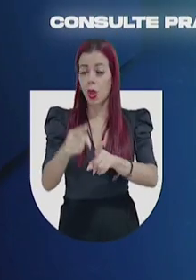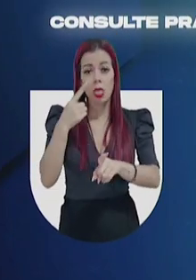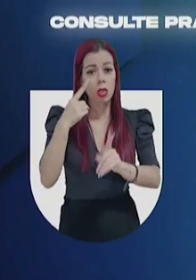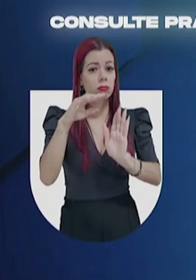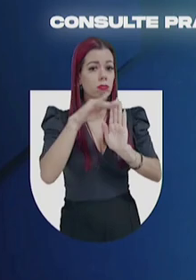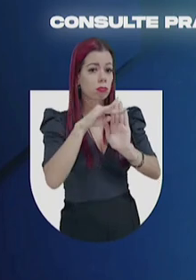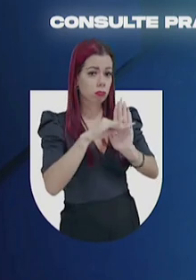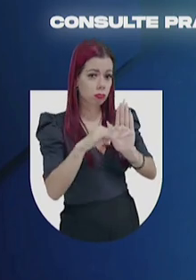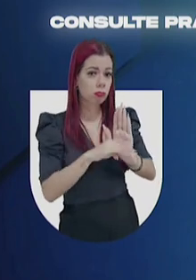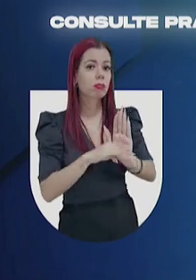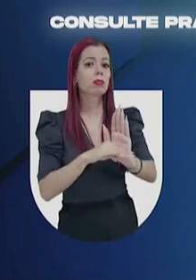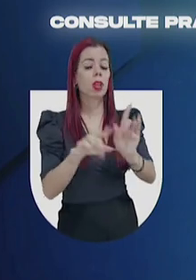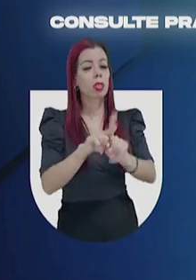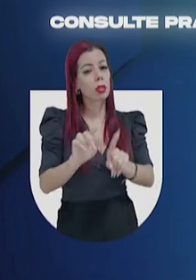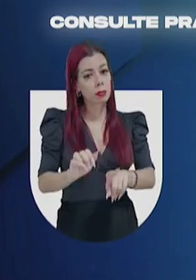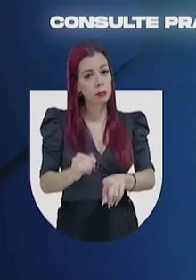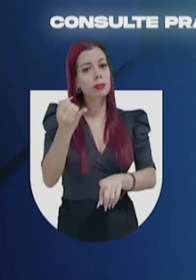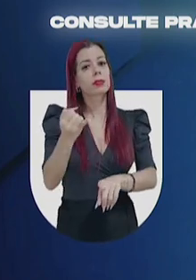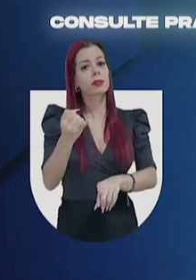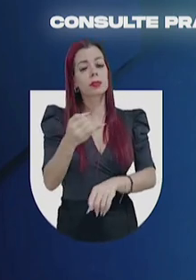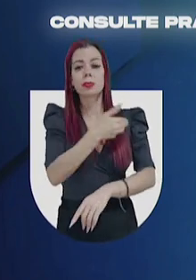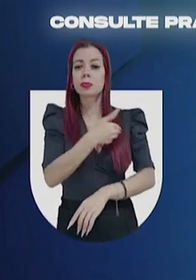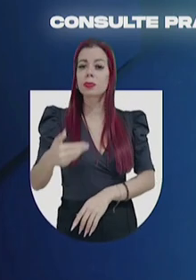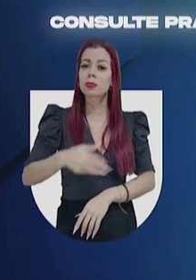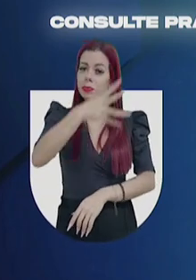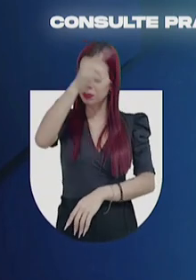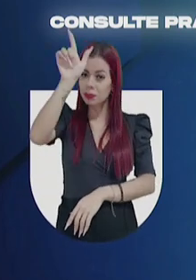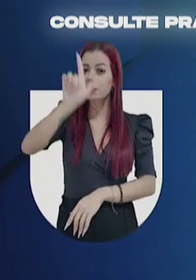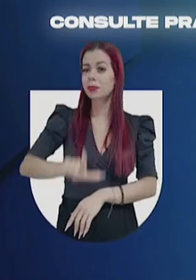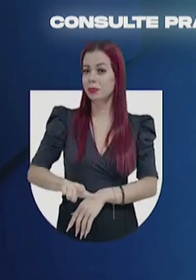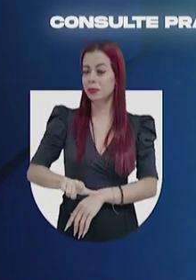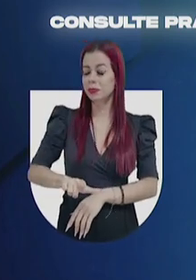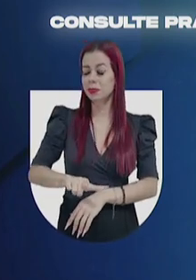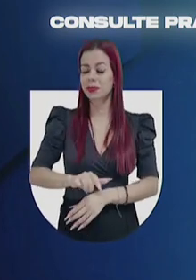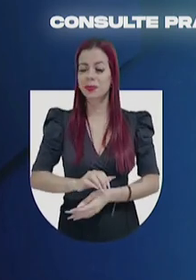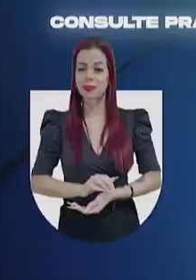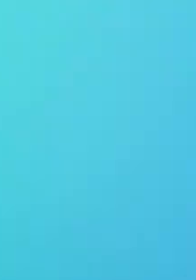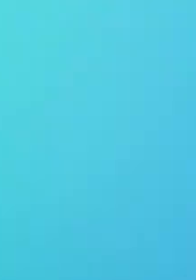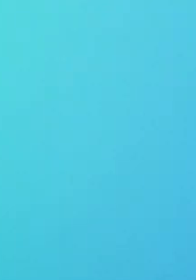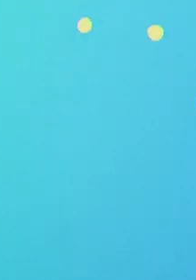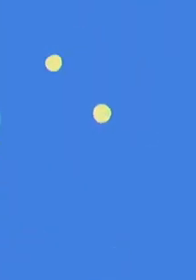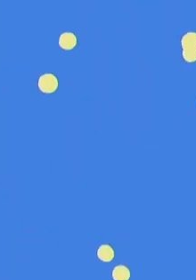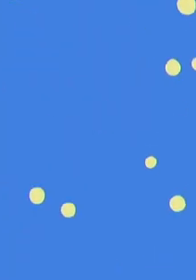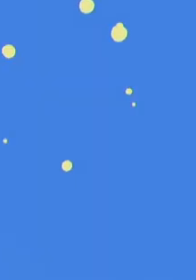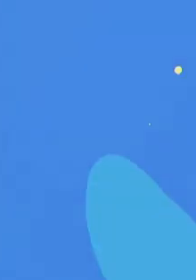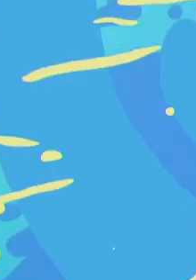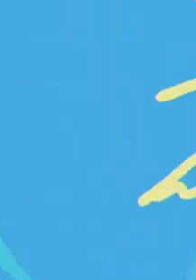cefaz.ms.gov.br/refis2024, consulte prazos e condições e aproveite. Governo de Mato Grosso do Sul.